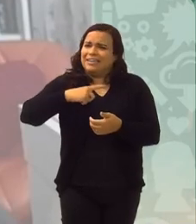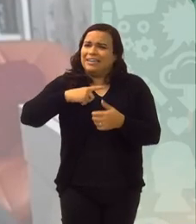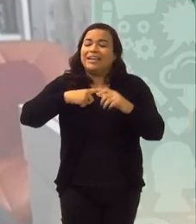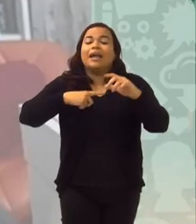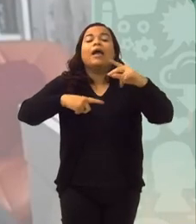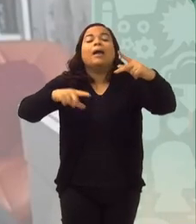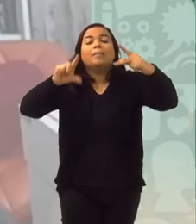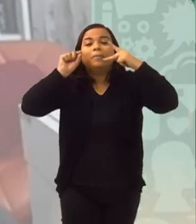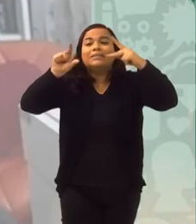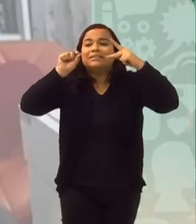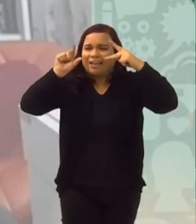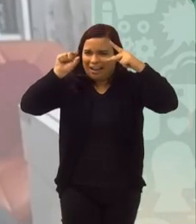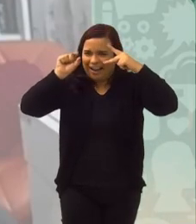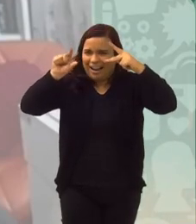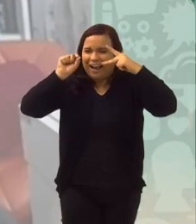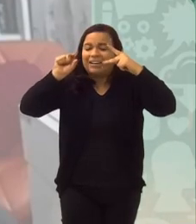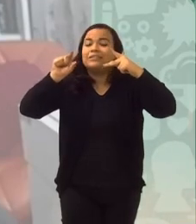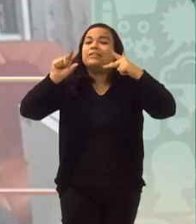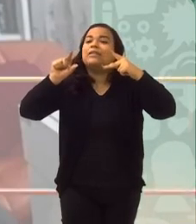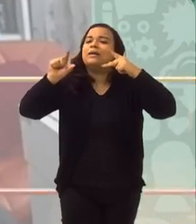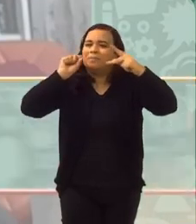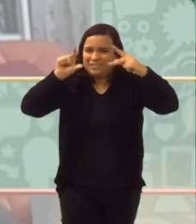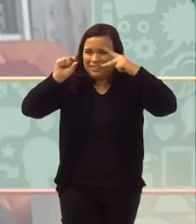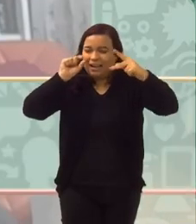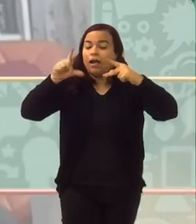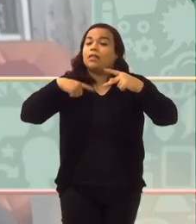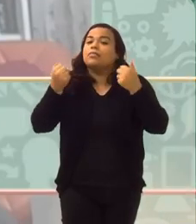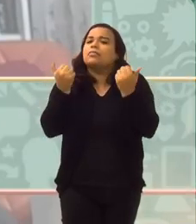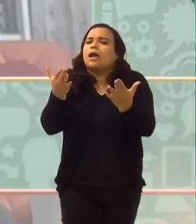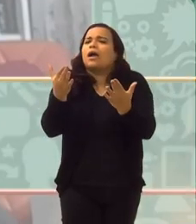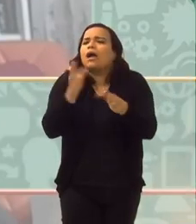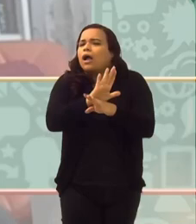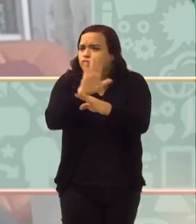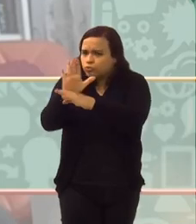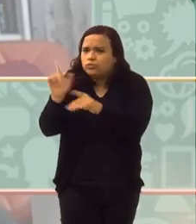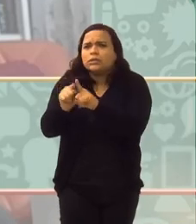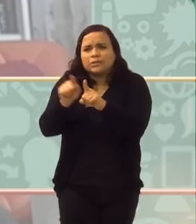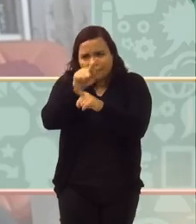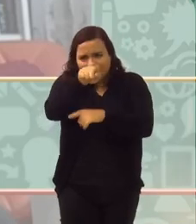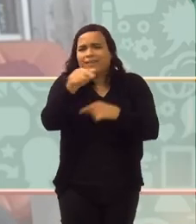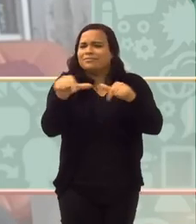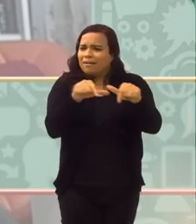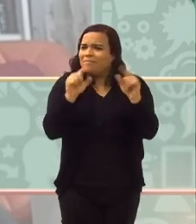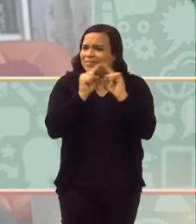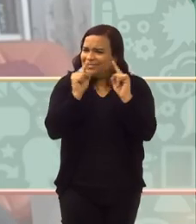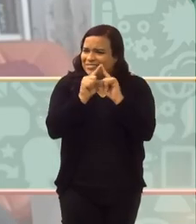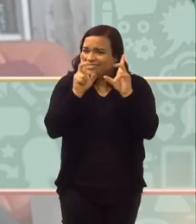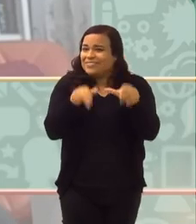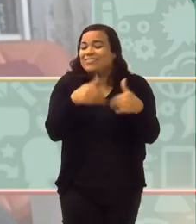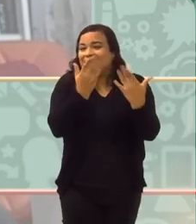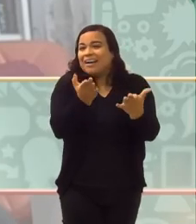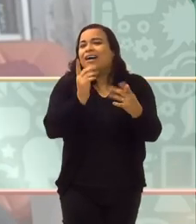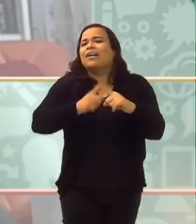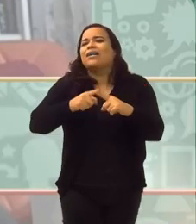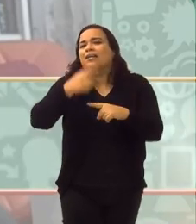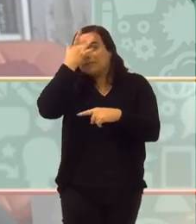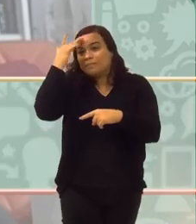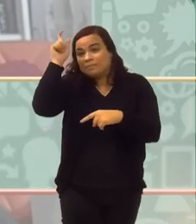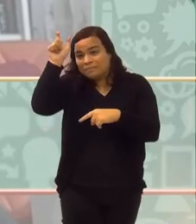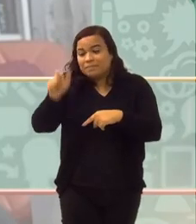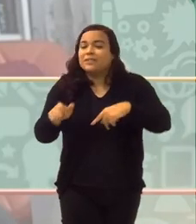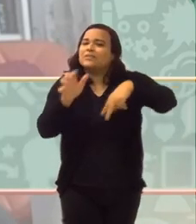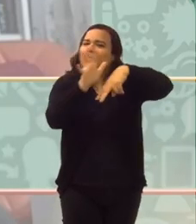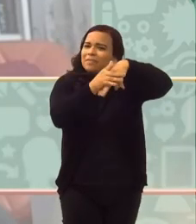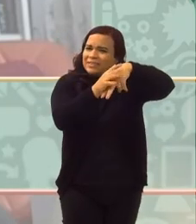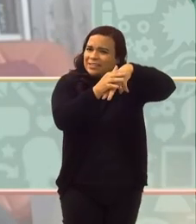meninas. É de uma utilidade ímpar. A psicanálise se beneficia